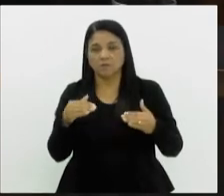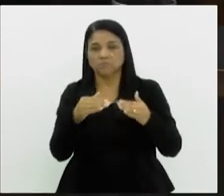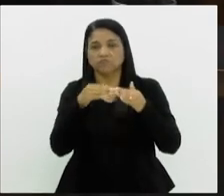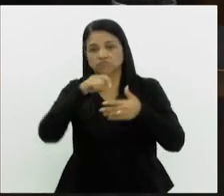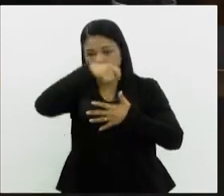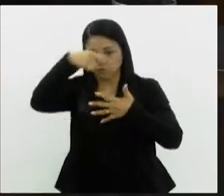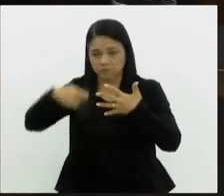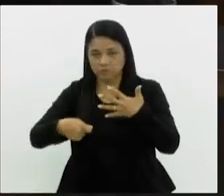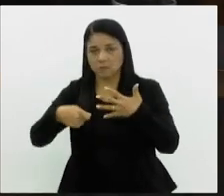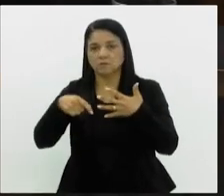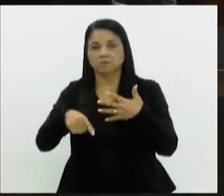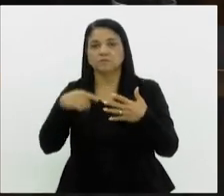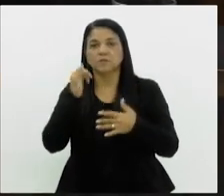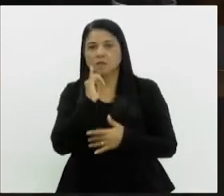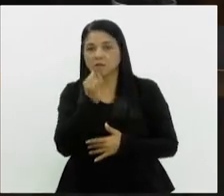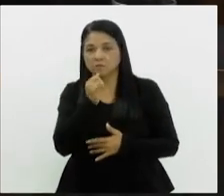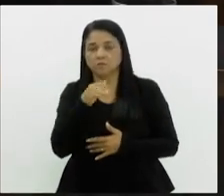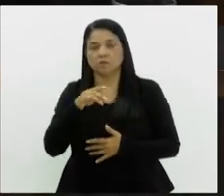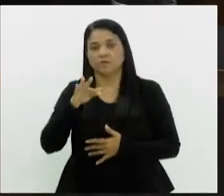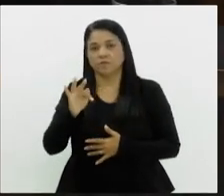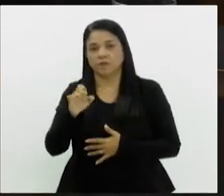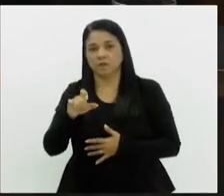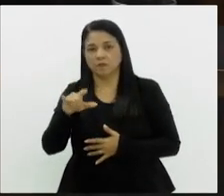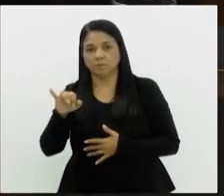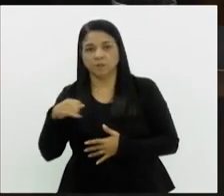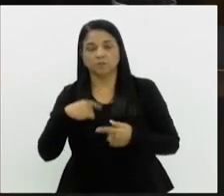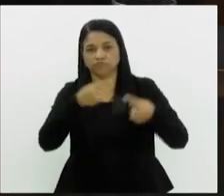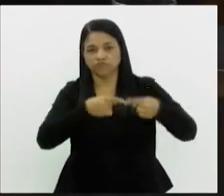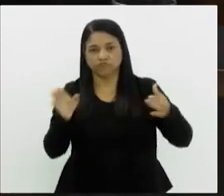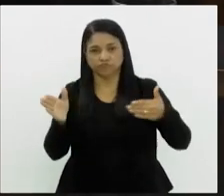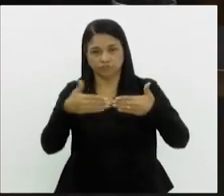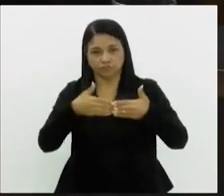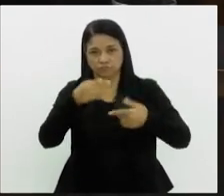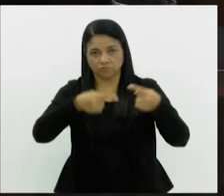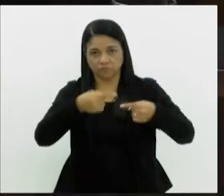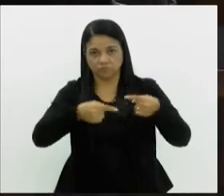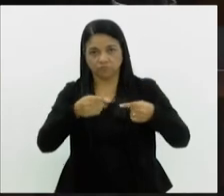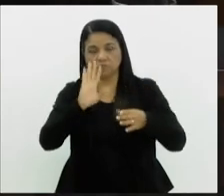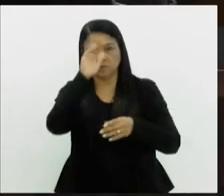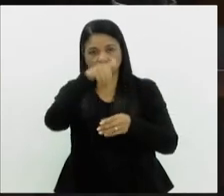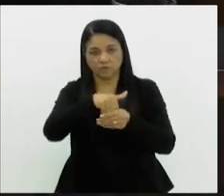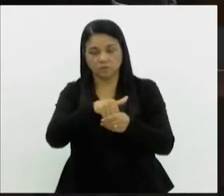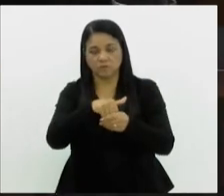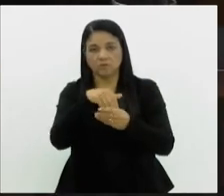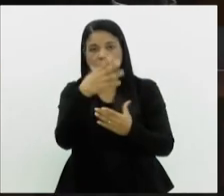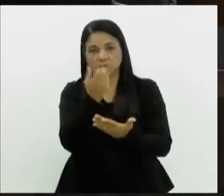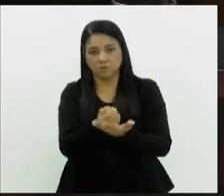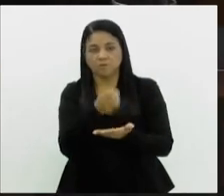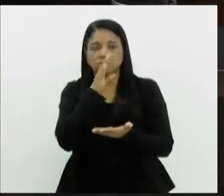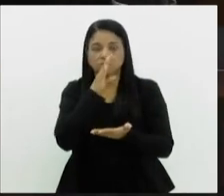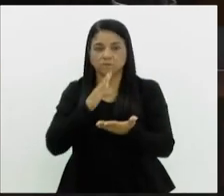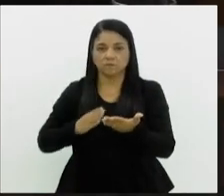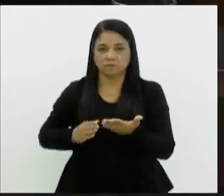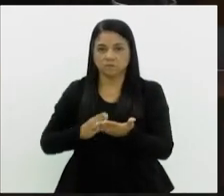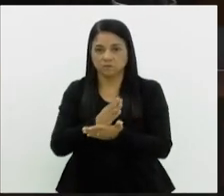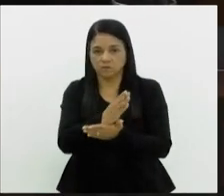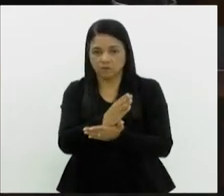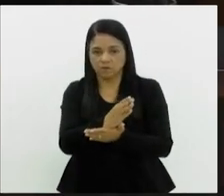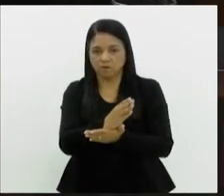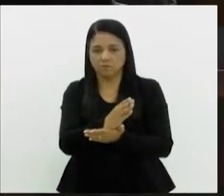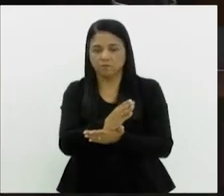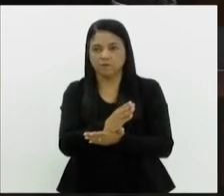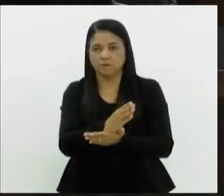juridicidade. Relator, deputado Filipinho Raves. Em discussão, não havendo quem queira discutir, encerrada a discussão e votação. Senhores que aprovam, permaneçam como